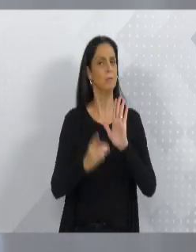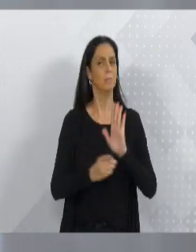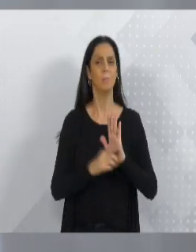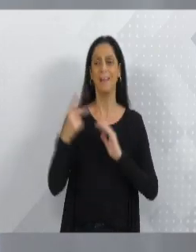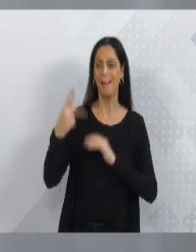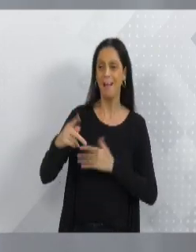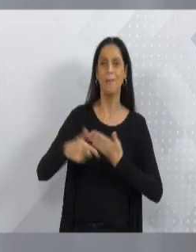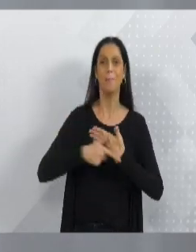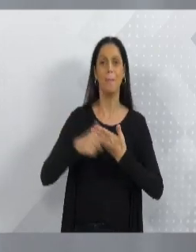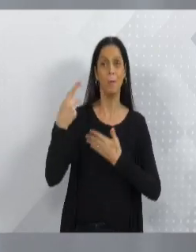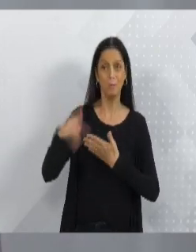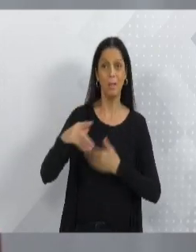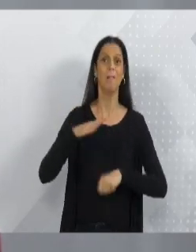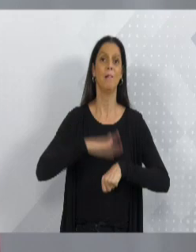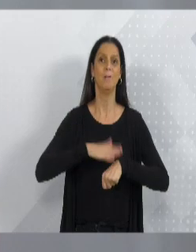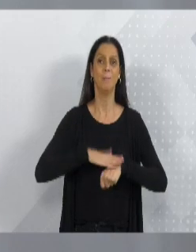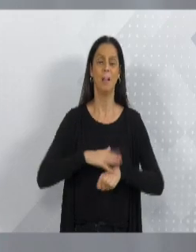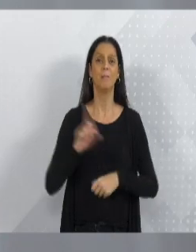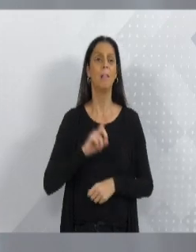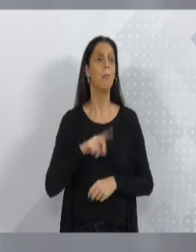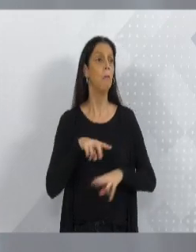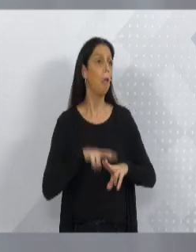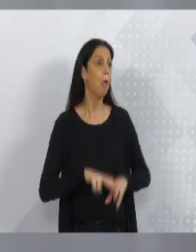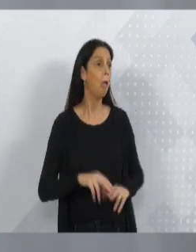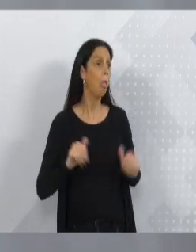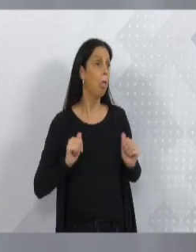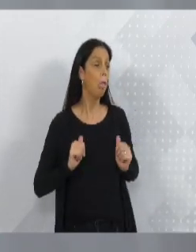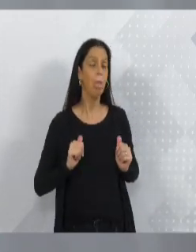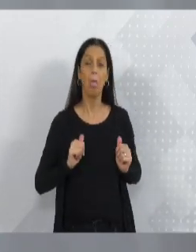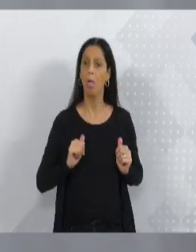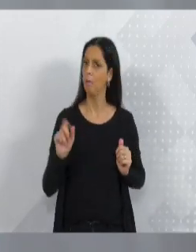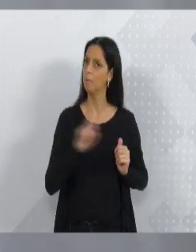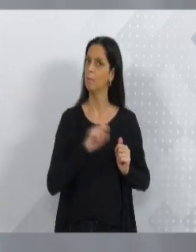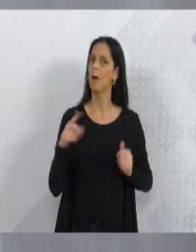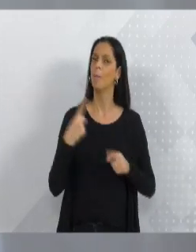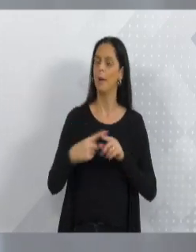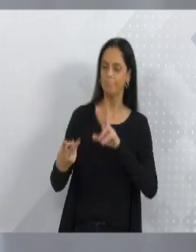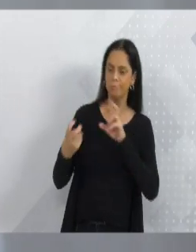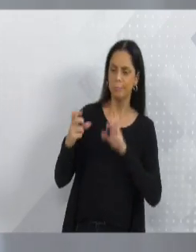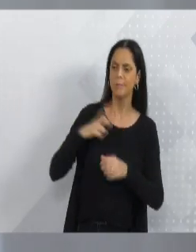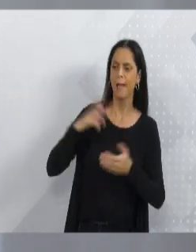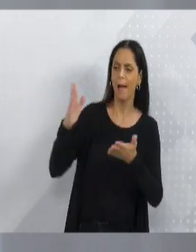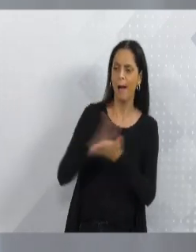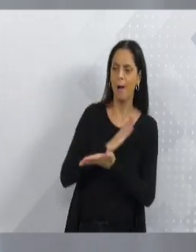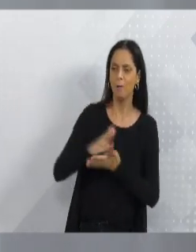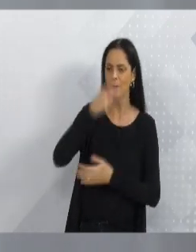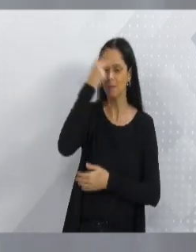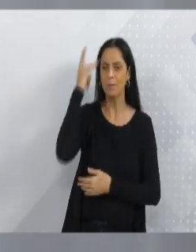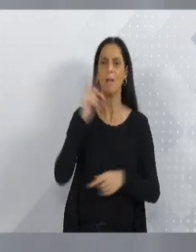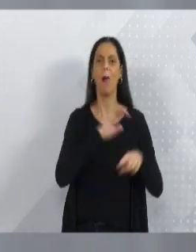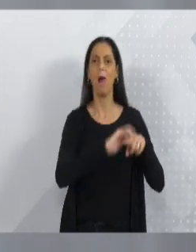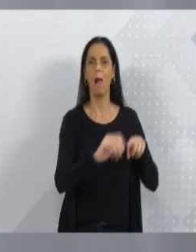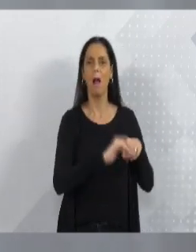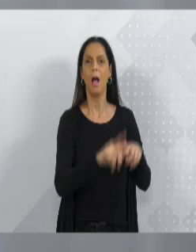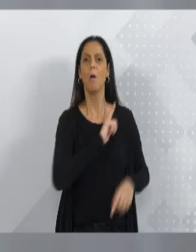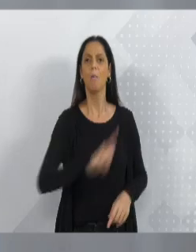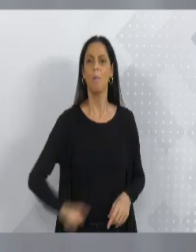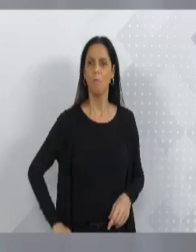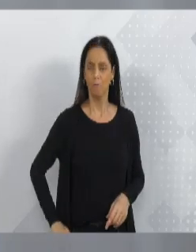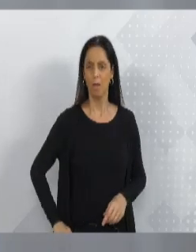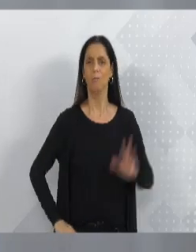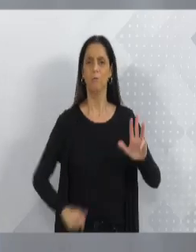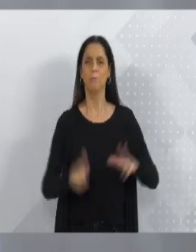sua parte e não fiquem sentados, como a gente observa alguns sentados no colo desse governo, em troca